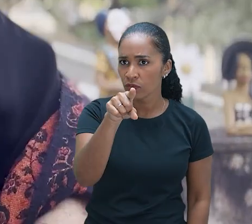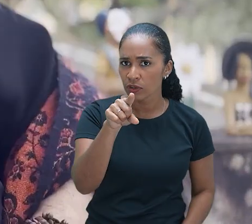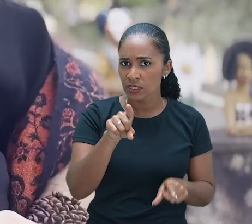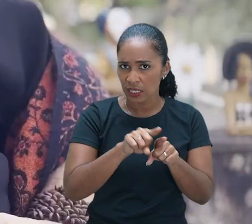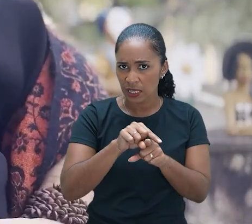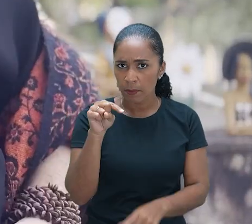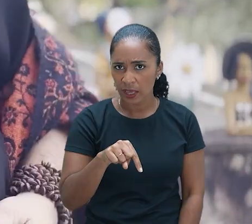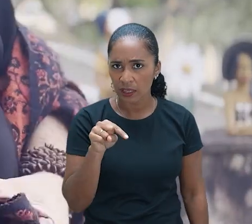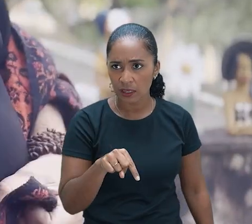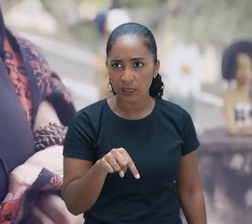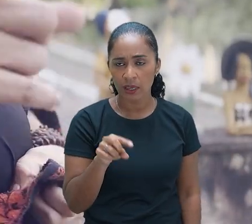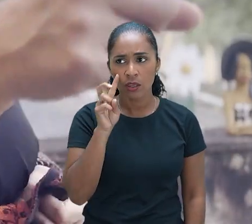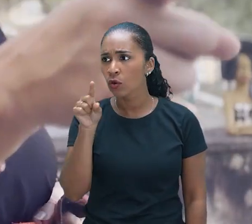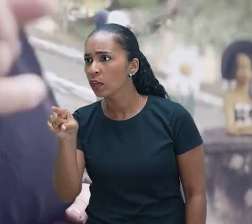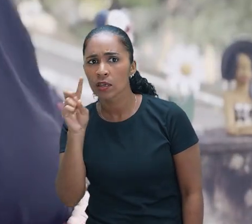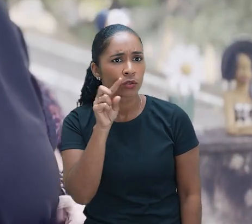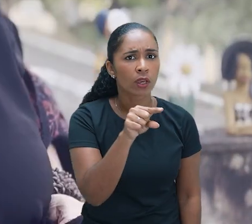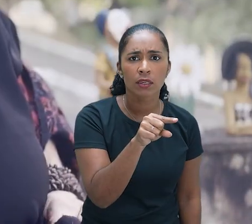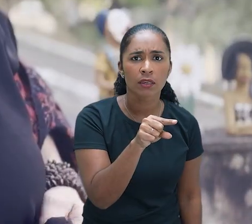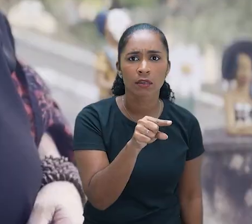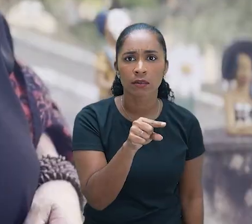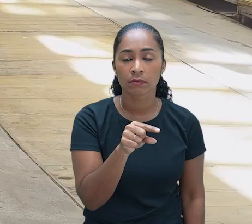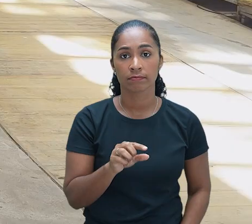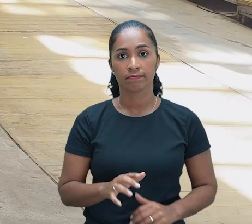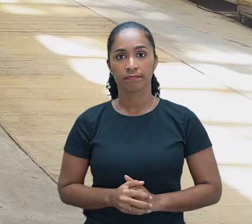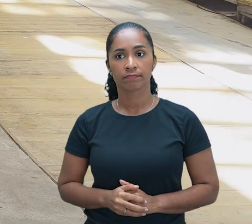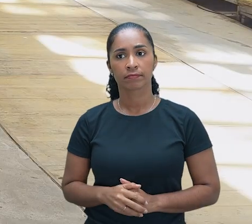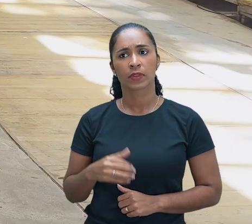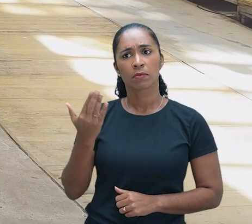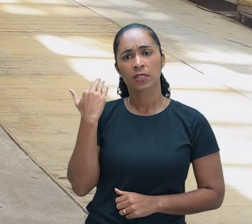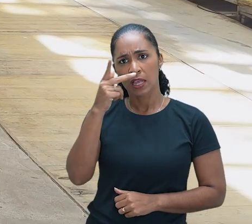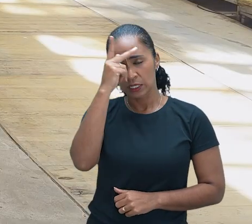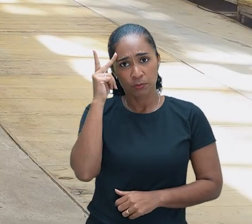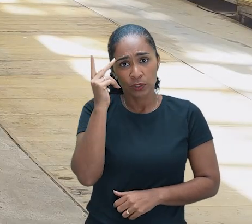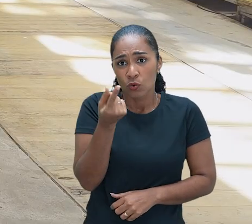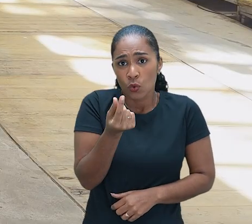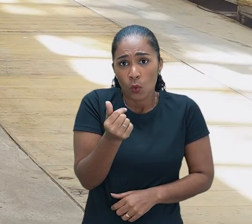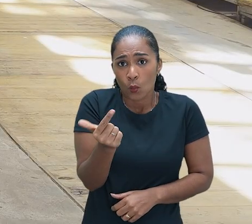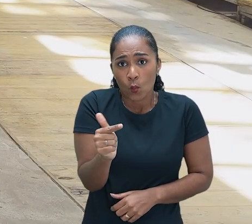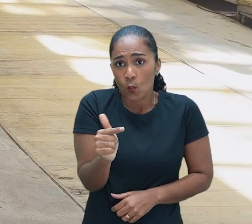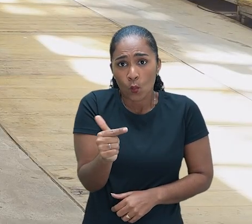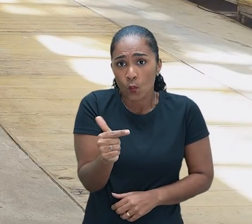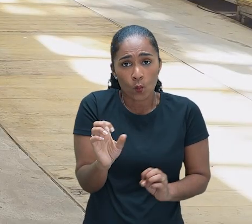Você também tem aqui, né? Quando eu tô aqui, eu não tô aqui? Primeiro porque estava todo mundo assim,